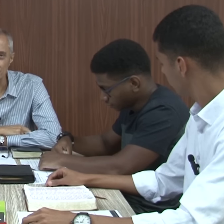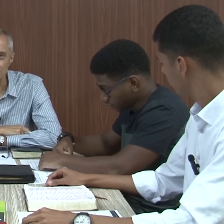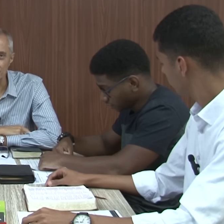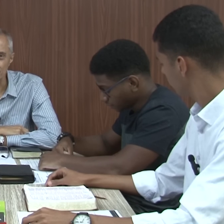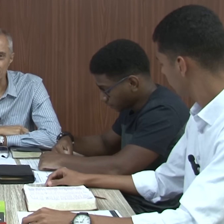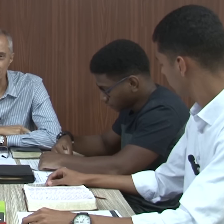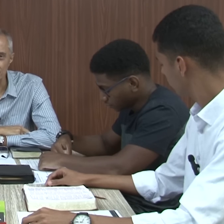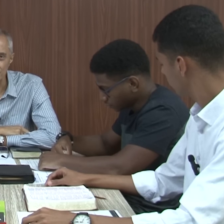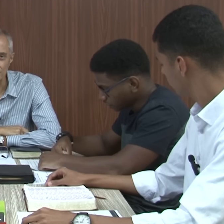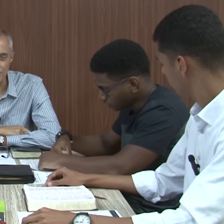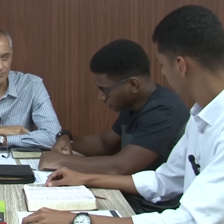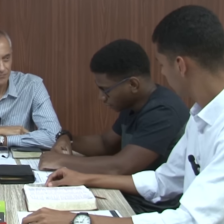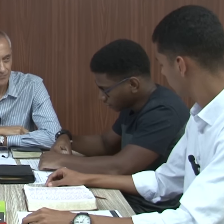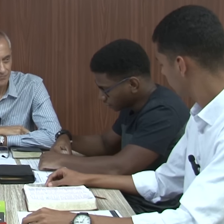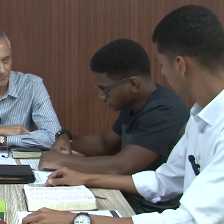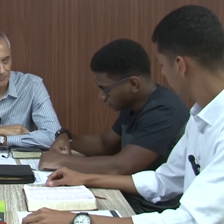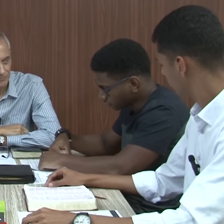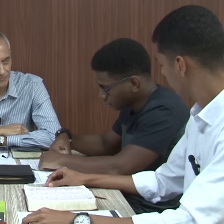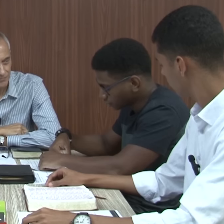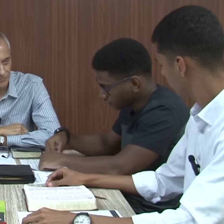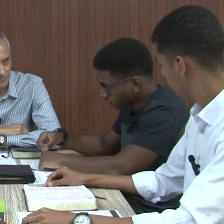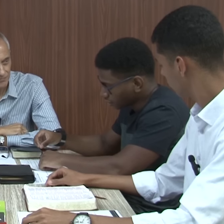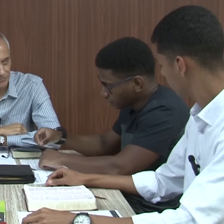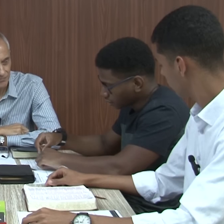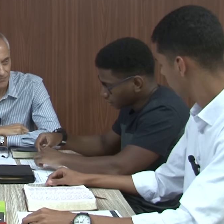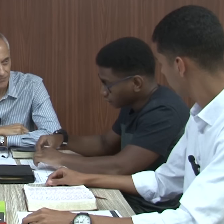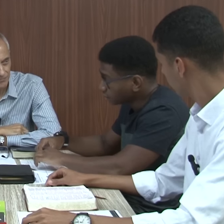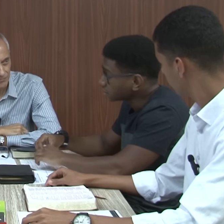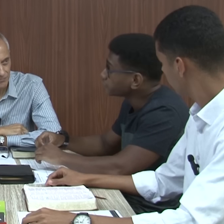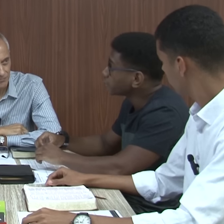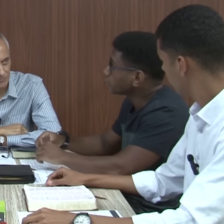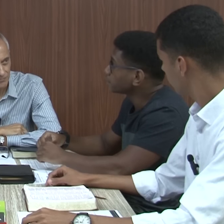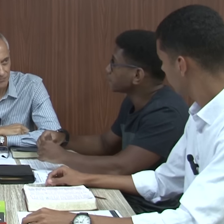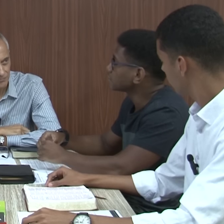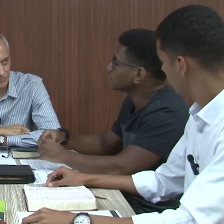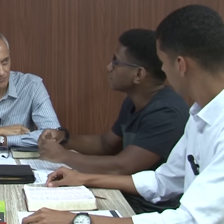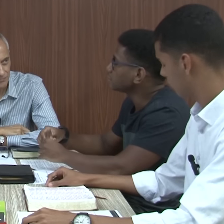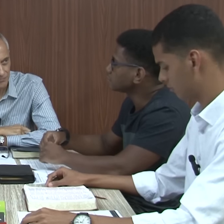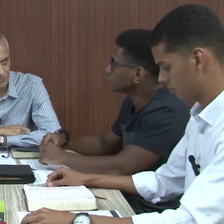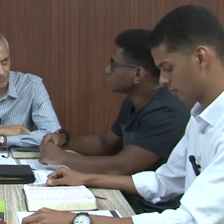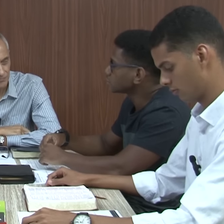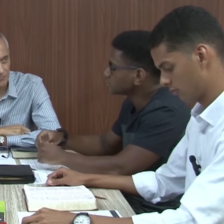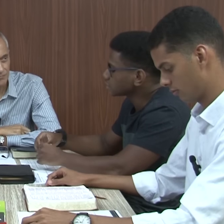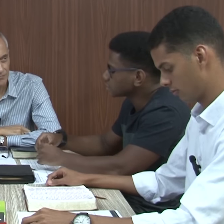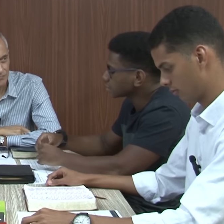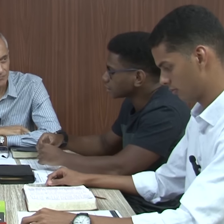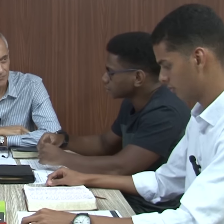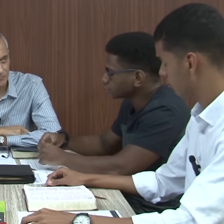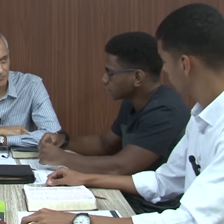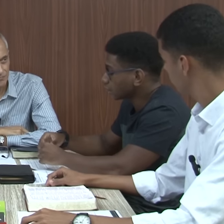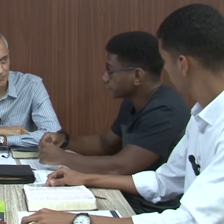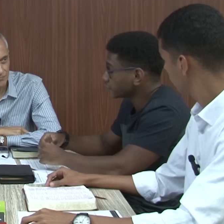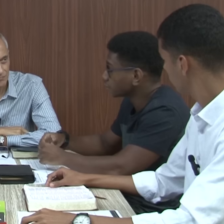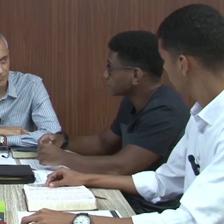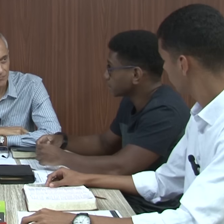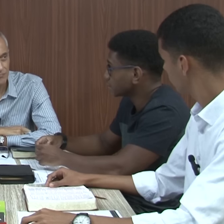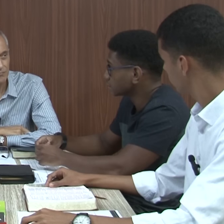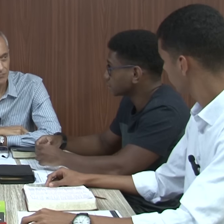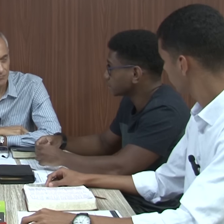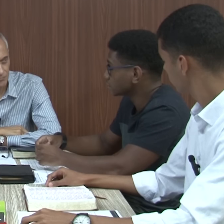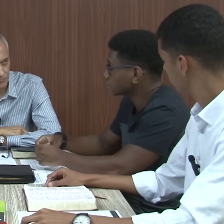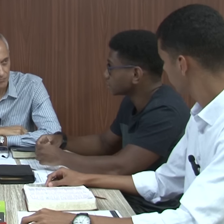aqui, quando diz a expressão, se a luz que há em ti são trevas. A igreja infiel, ela pensa que tem luz, ou seja, ela não está vivendo